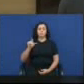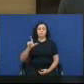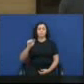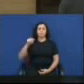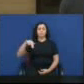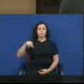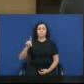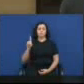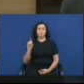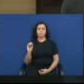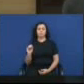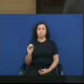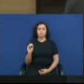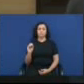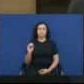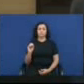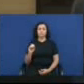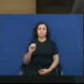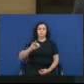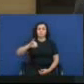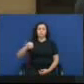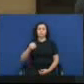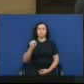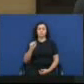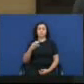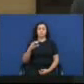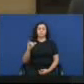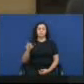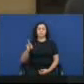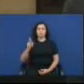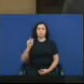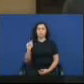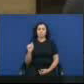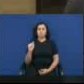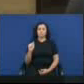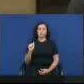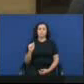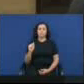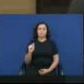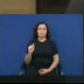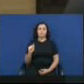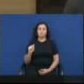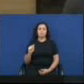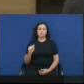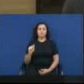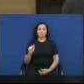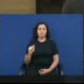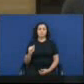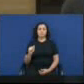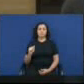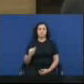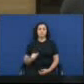Moraes Silveira, Jacira Cacilda Mulher de Camargo,